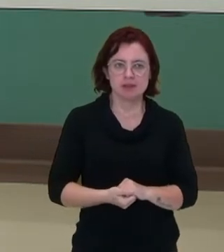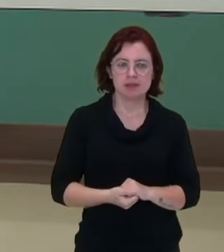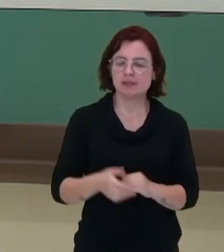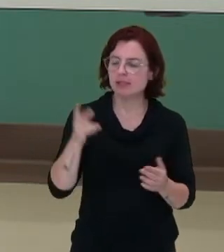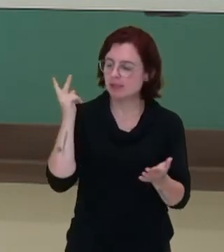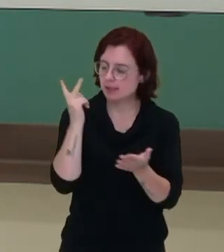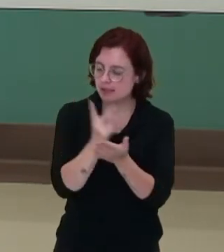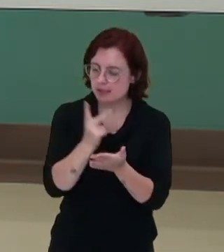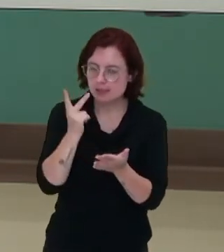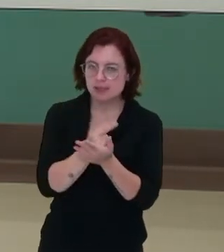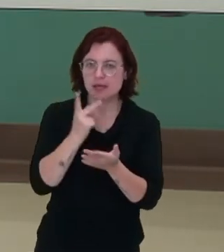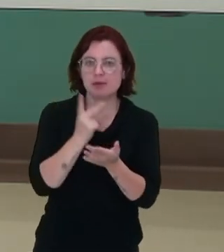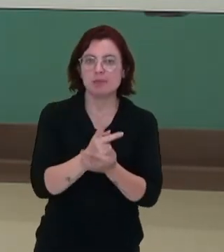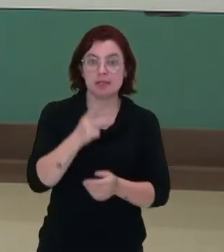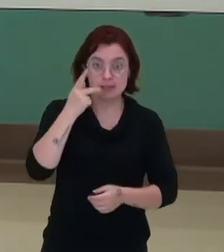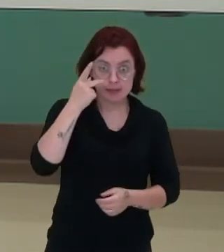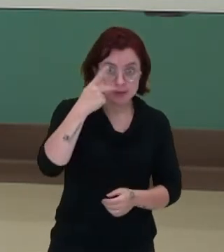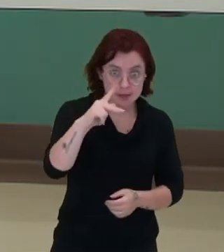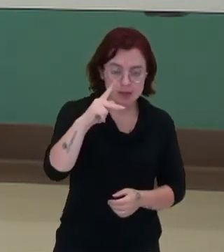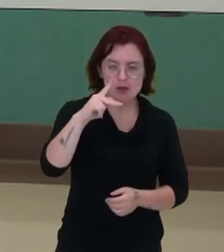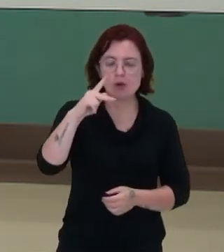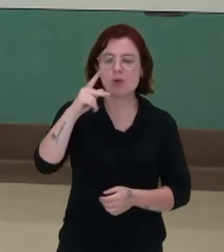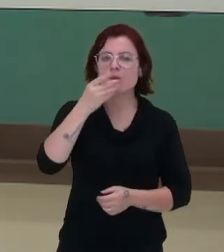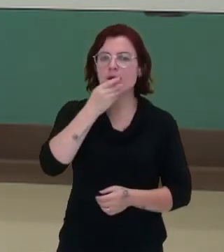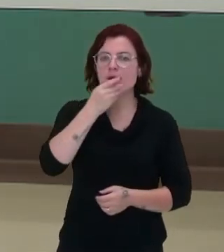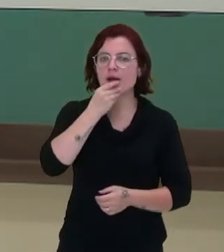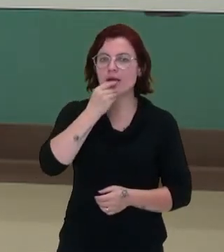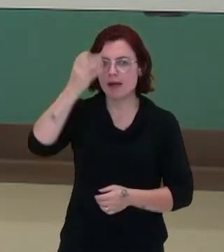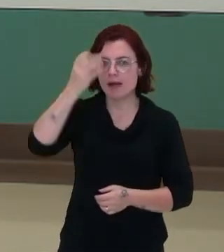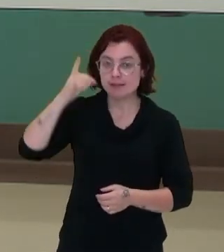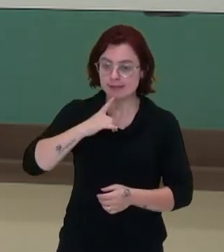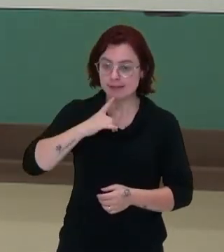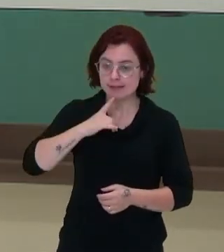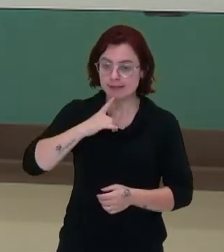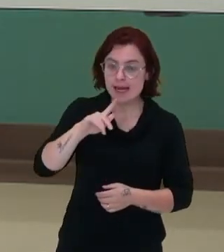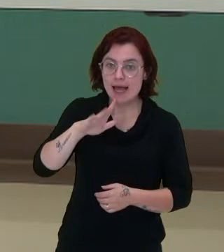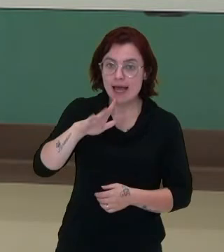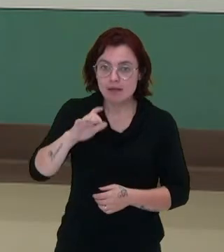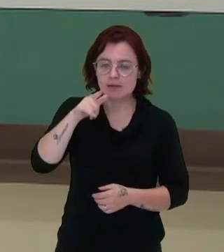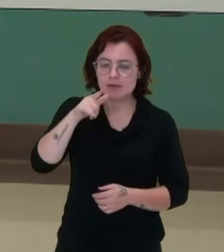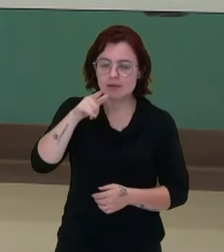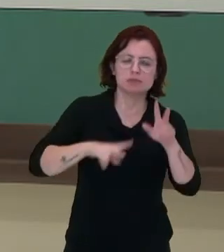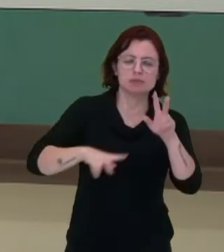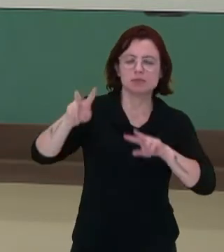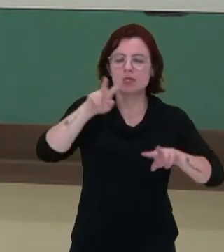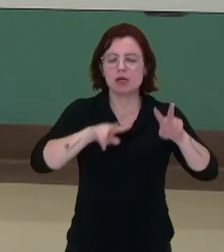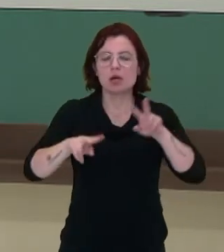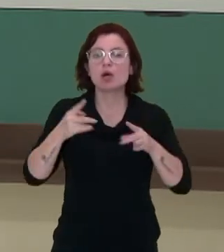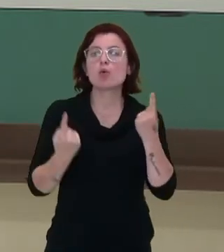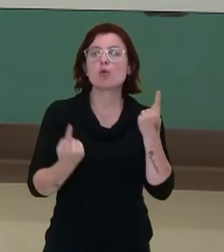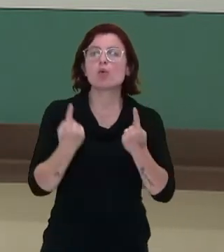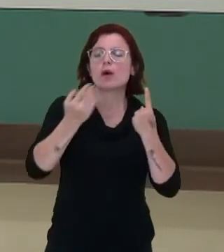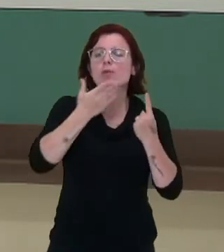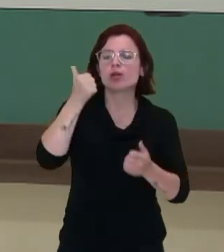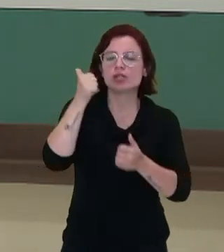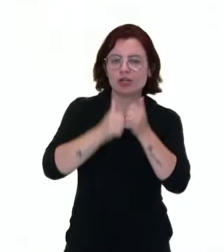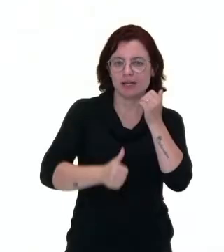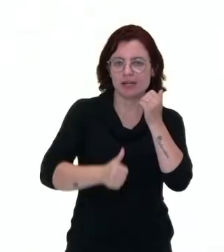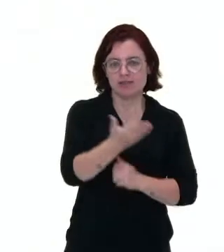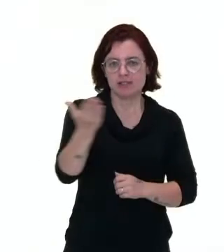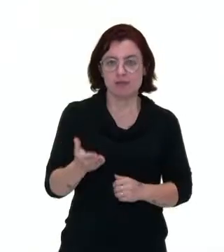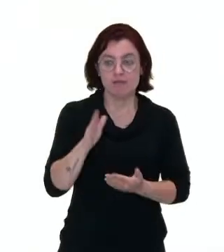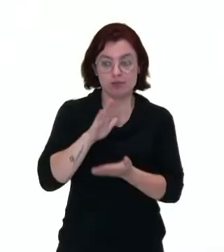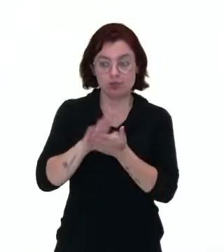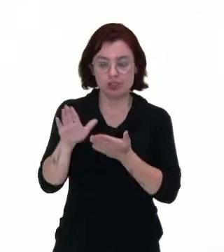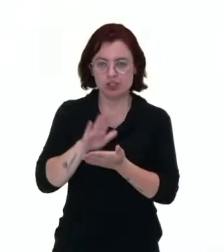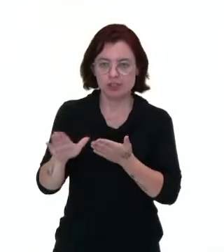sempre que o seu rei estiver em xeque, você tem que analisar qual é a melhor jogada para você.